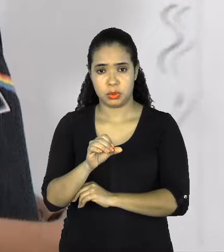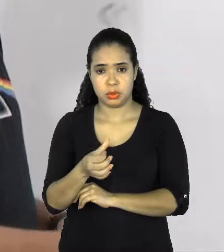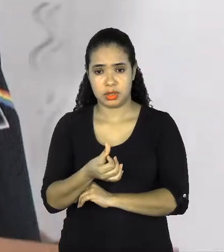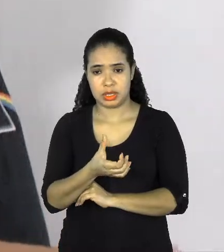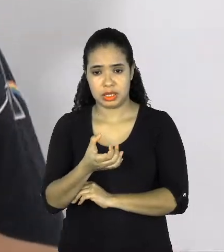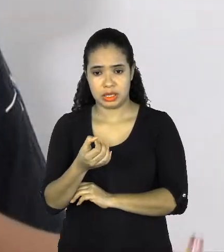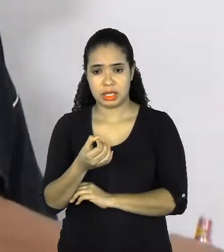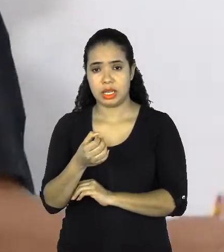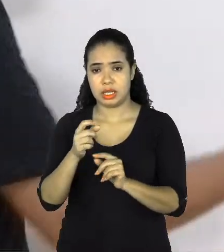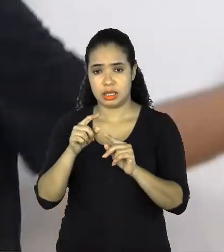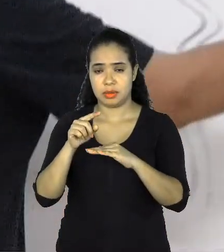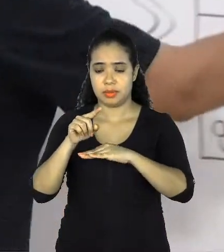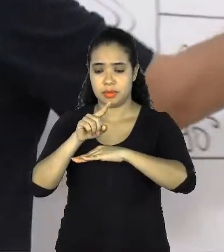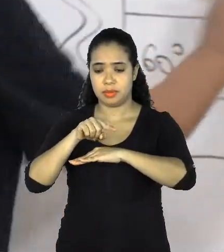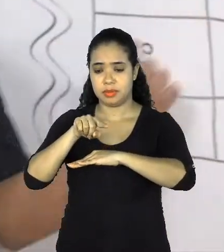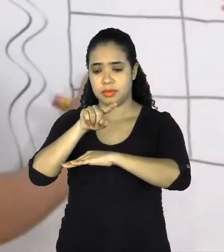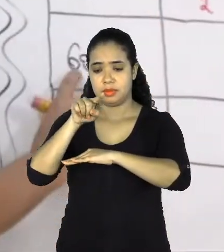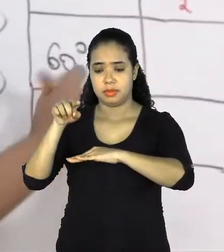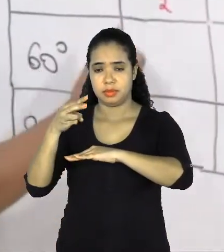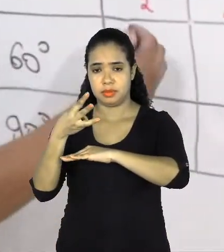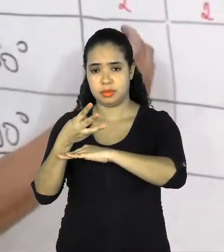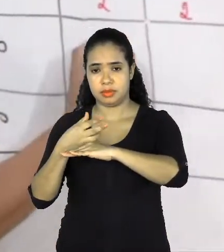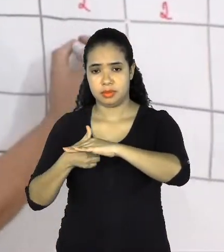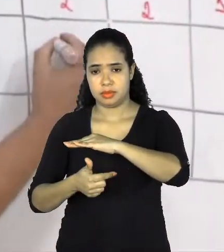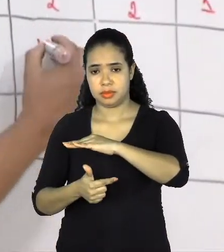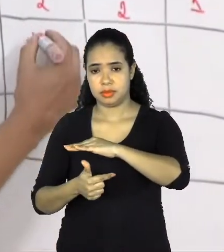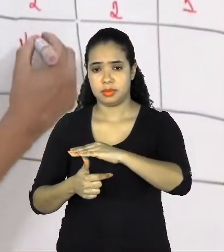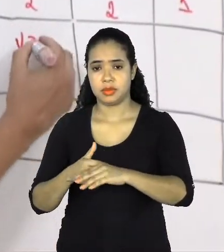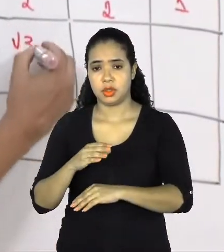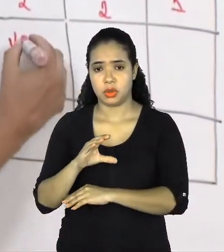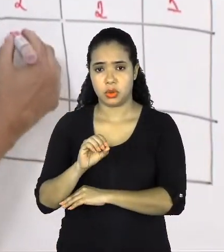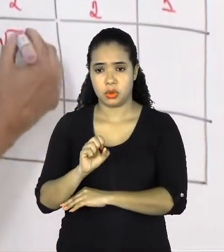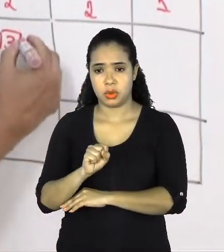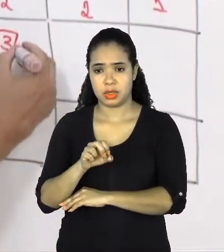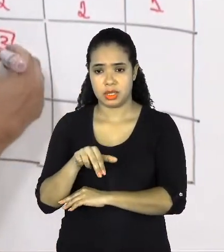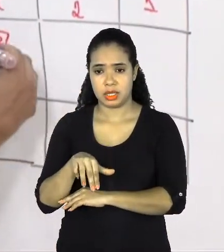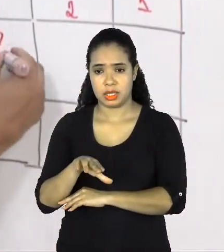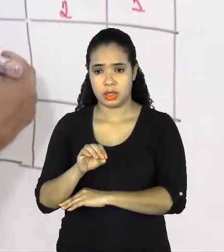2. Seno de 60,